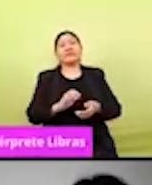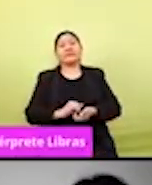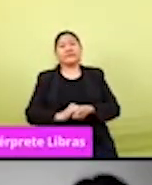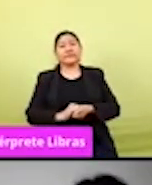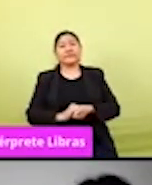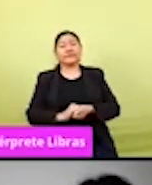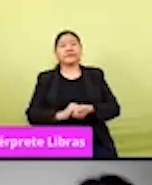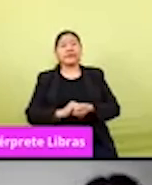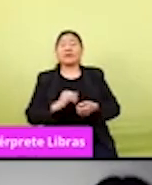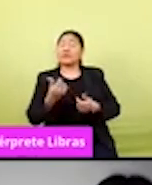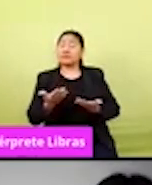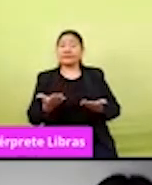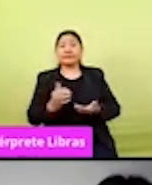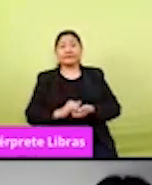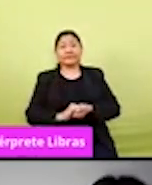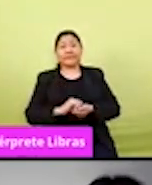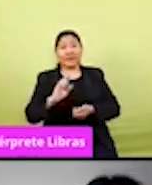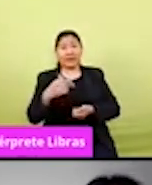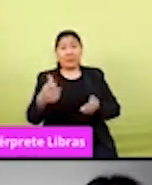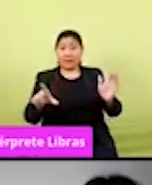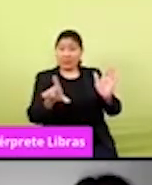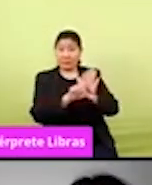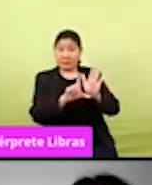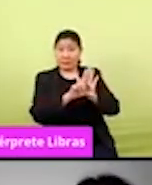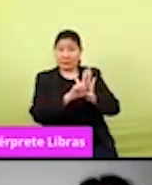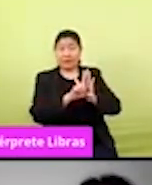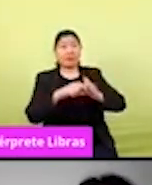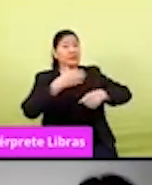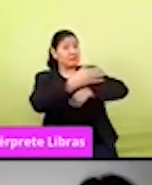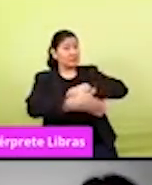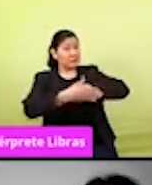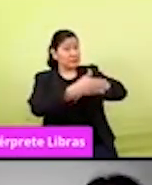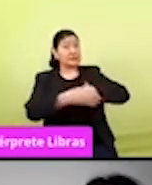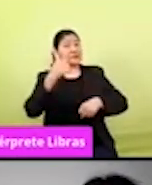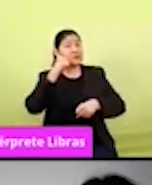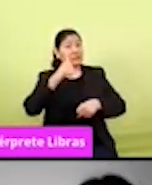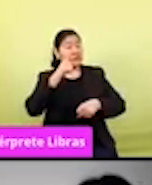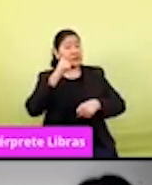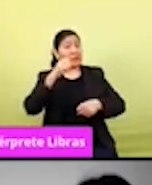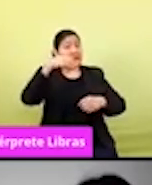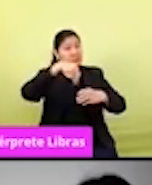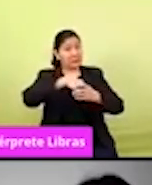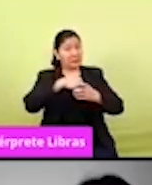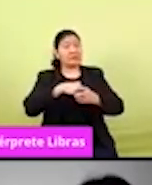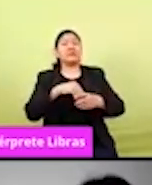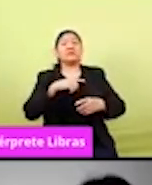Então, como é uma lei, né, a Maria da Penha vai à escola, Lei